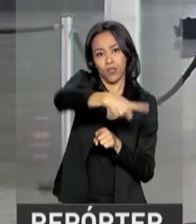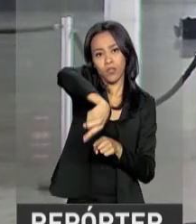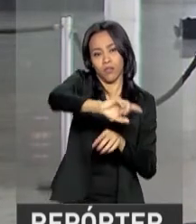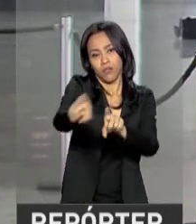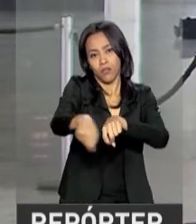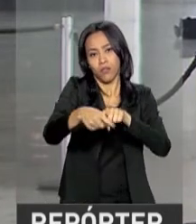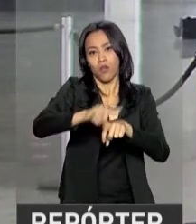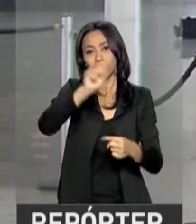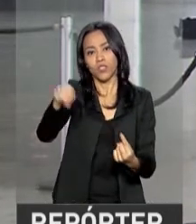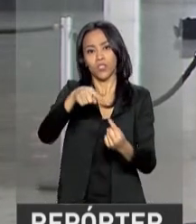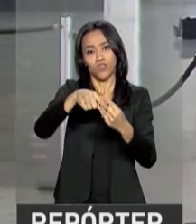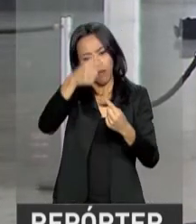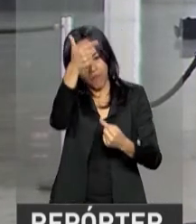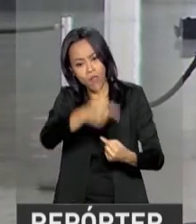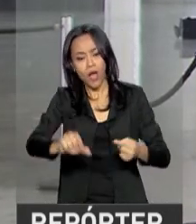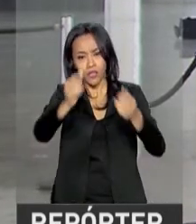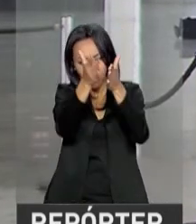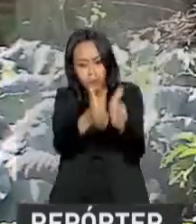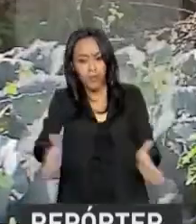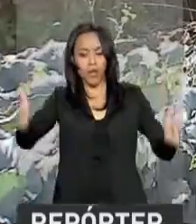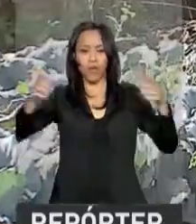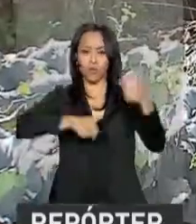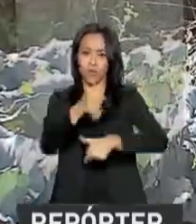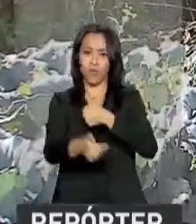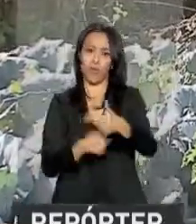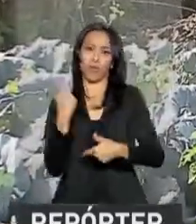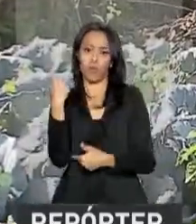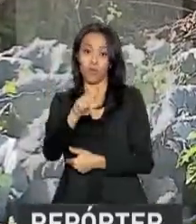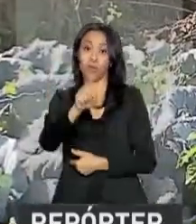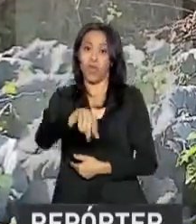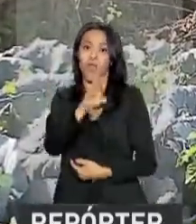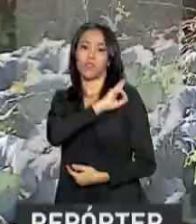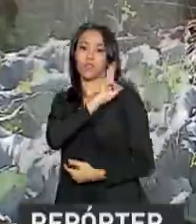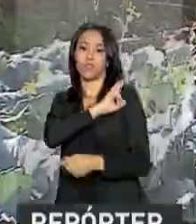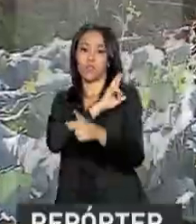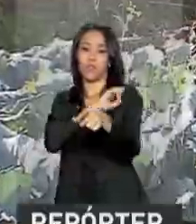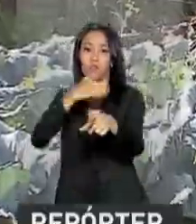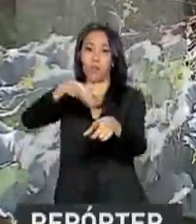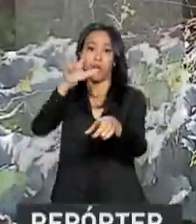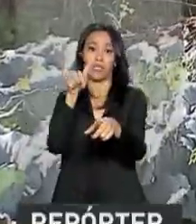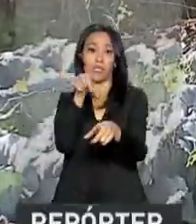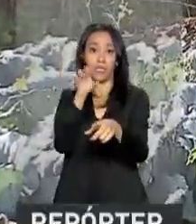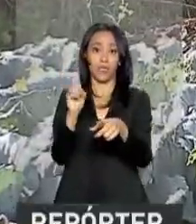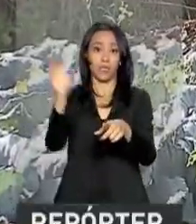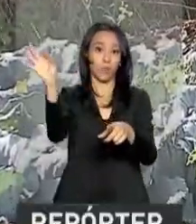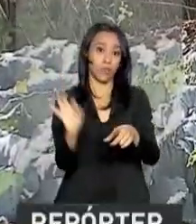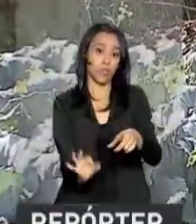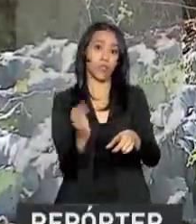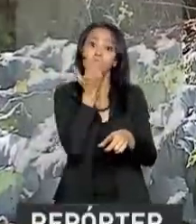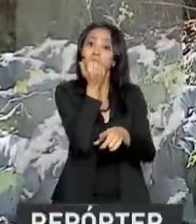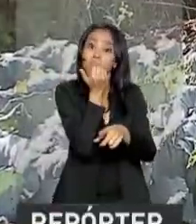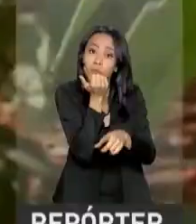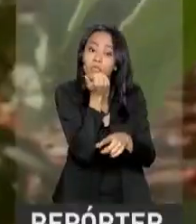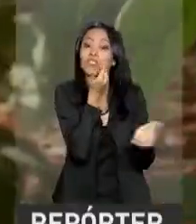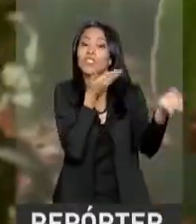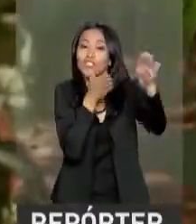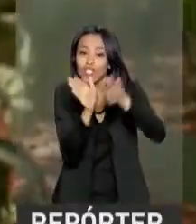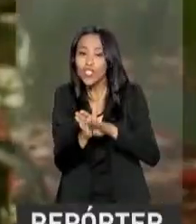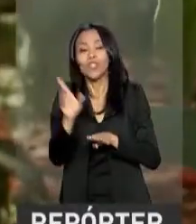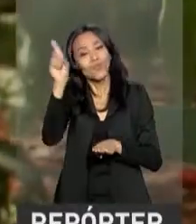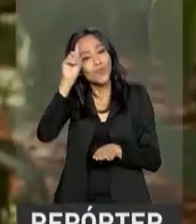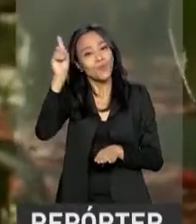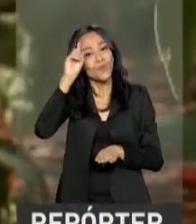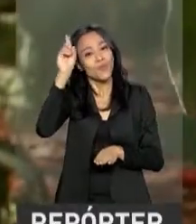a produção desses agricultores que já são responsáveis por mais de 70% dos alimentos que chegam todos